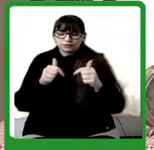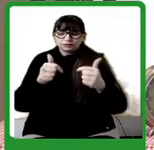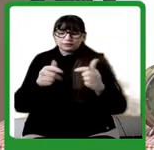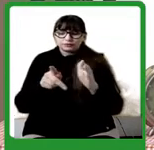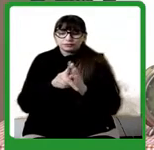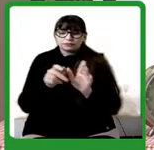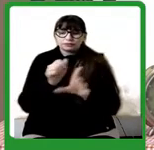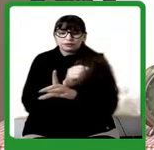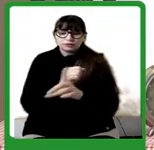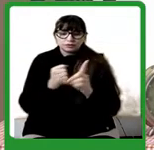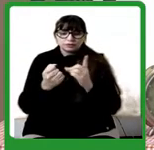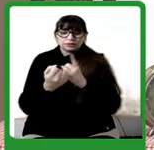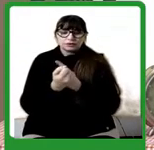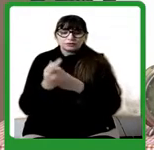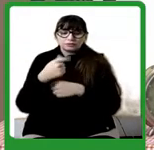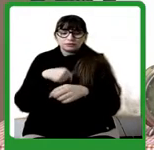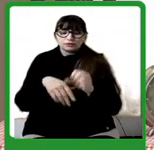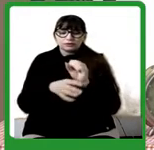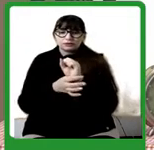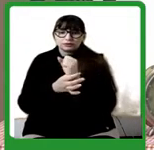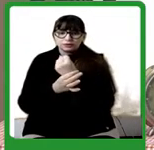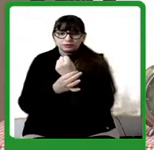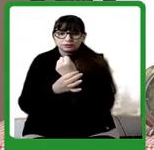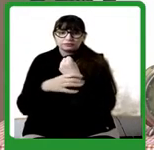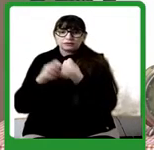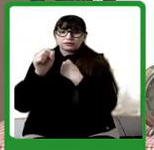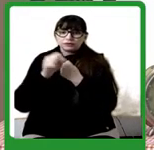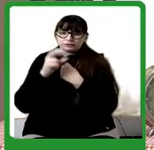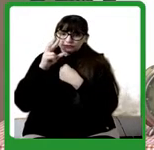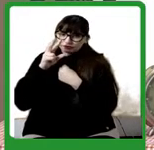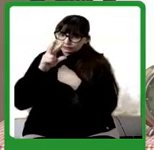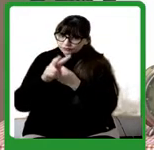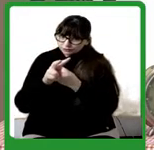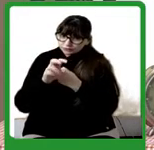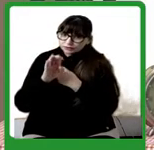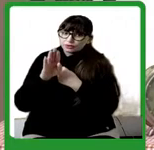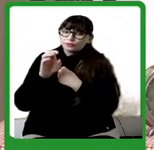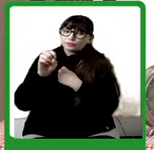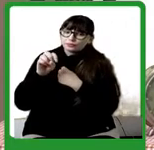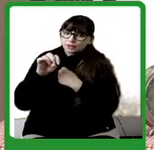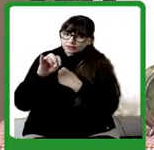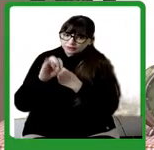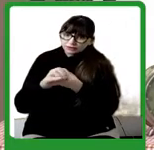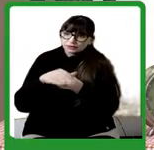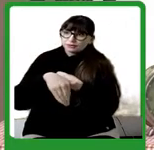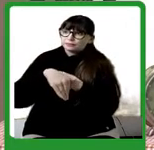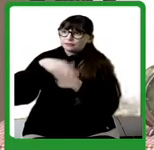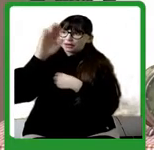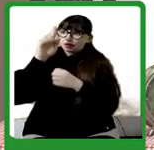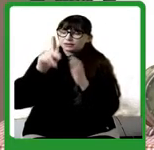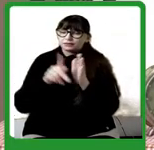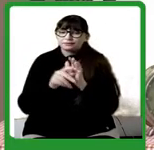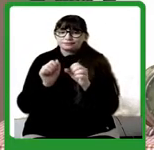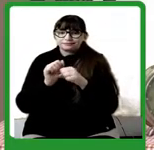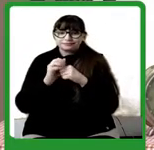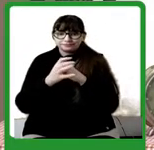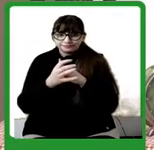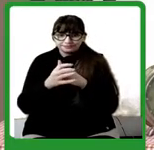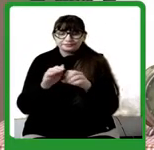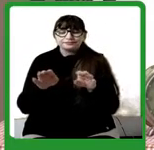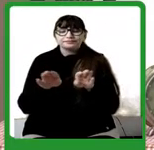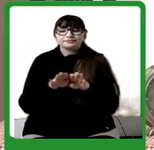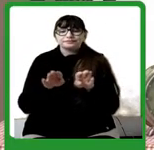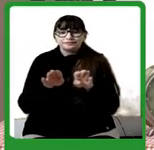Uruguai. E nós garantimos, vocês vão ver o Badin seguido nas páginas da Scred Alto Uruguai, nas mídias sociais da Scred Alto